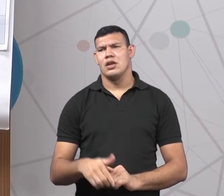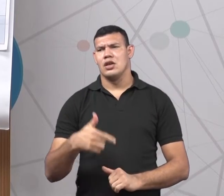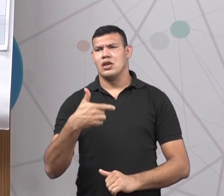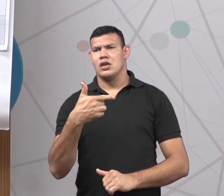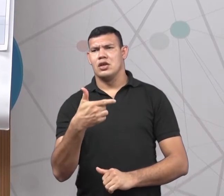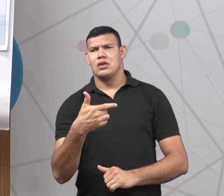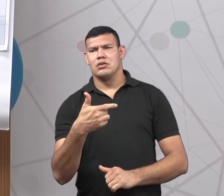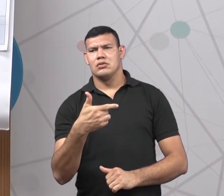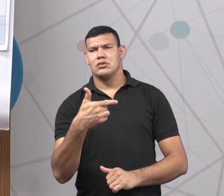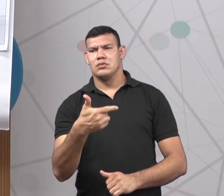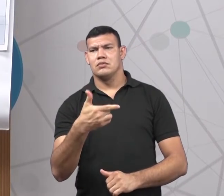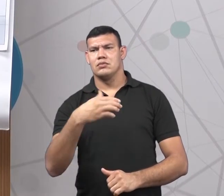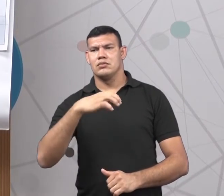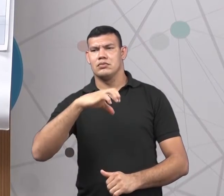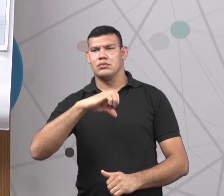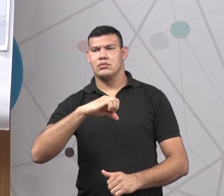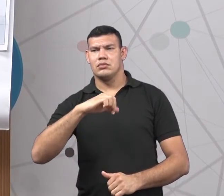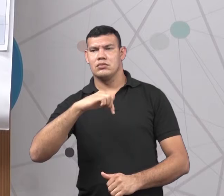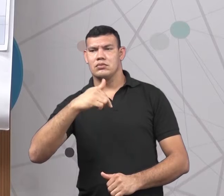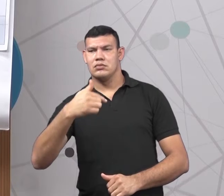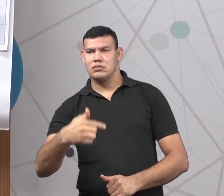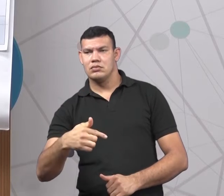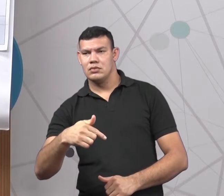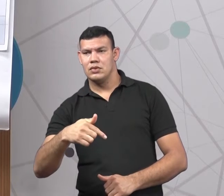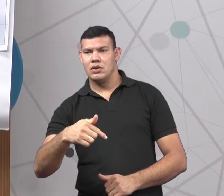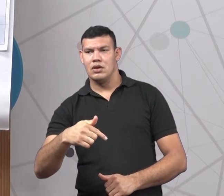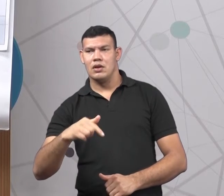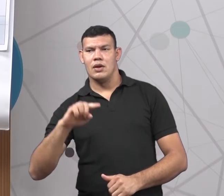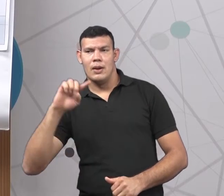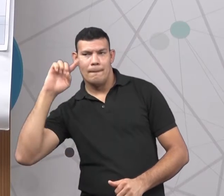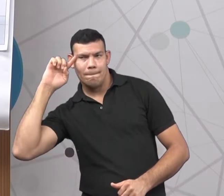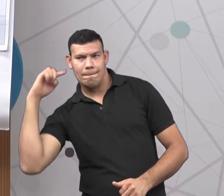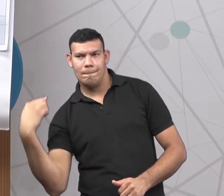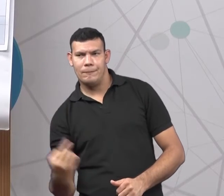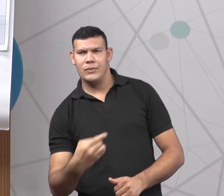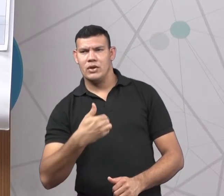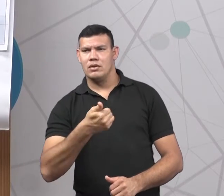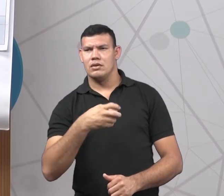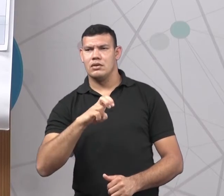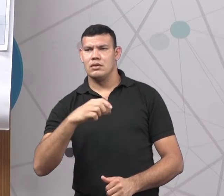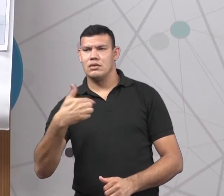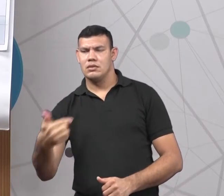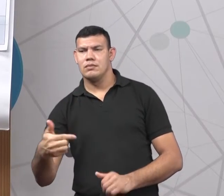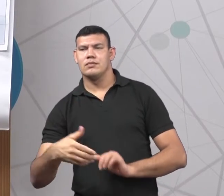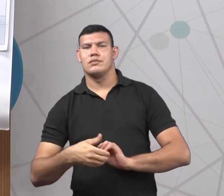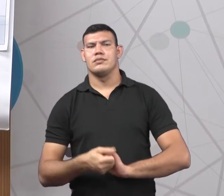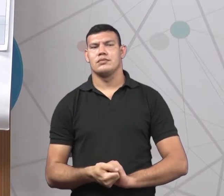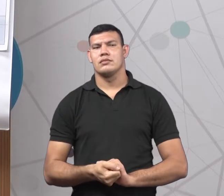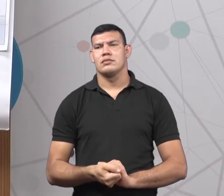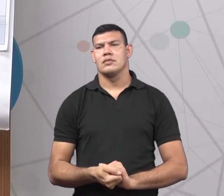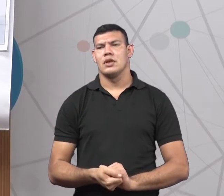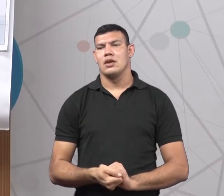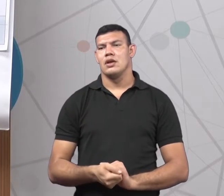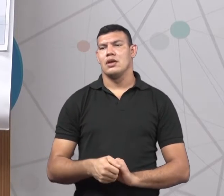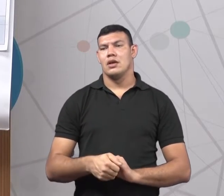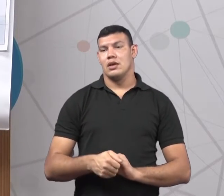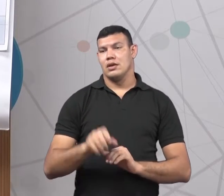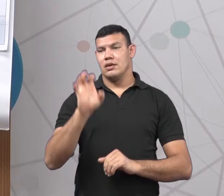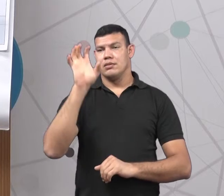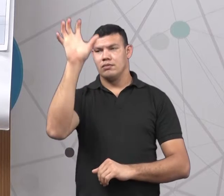297.152 pessoas que vieram de outro lugar para a região Norte. Agora temos a região Nordeste. Na região